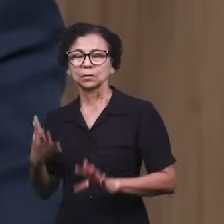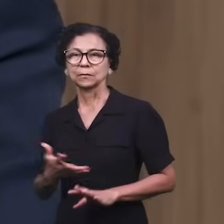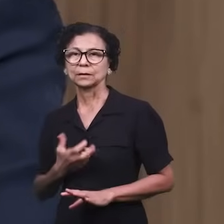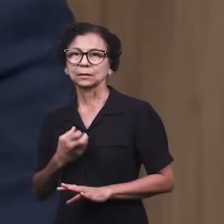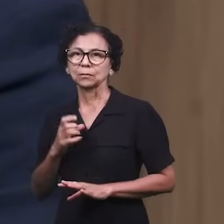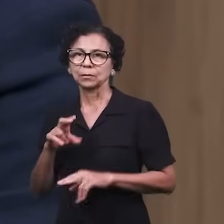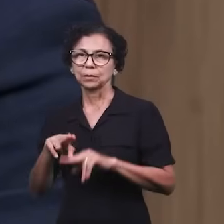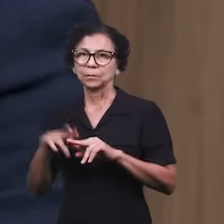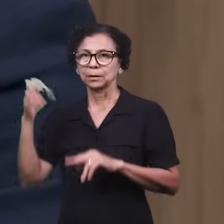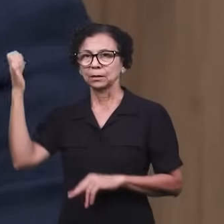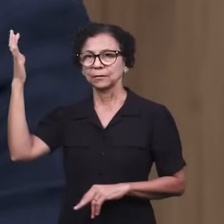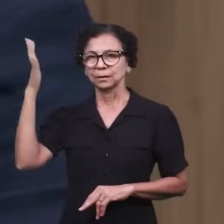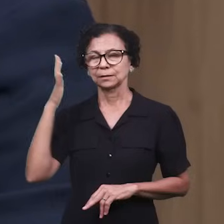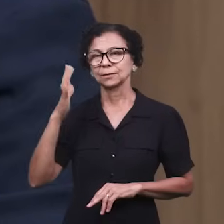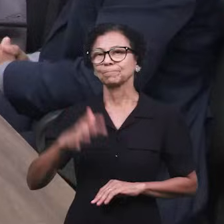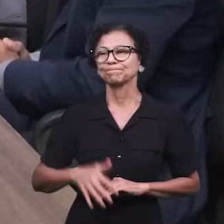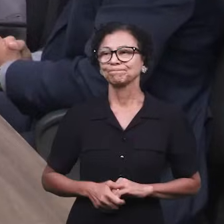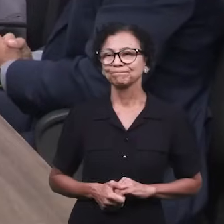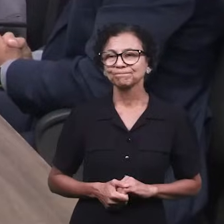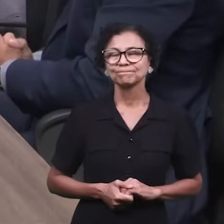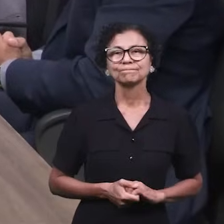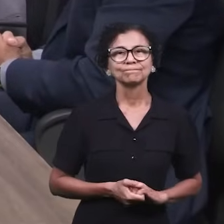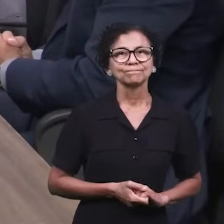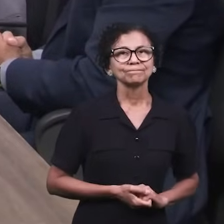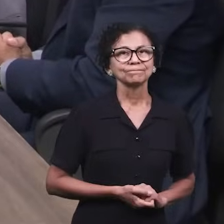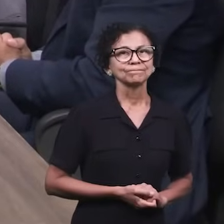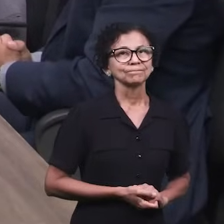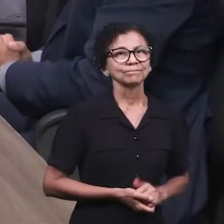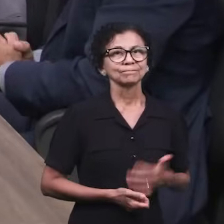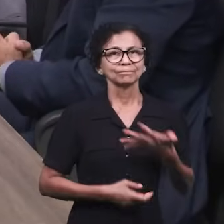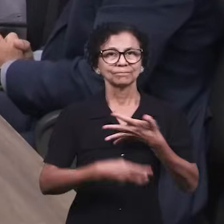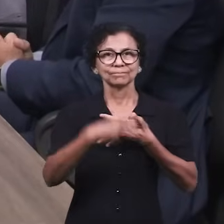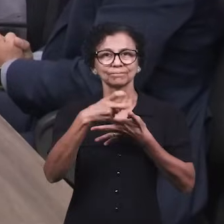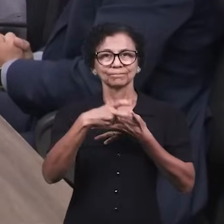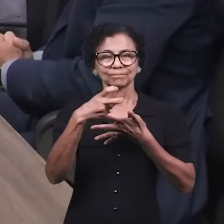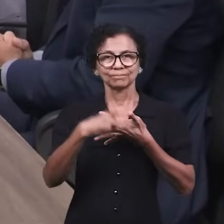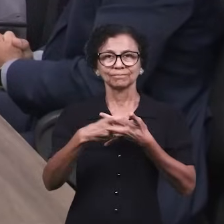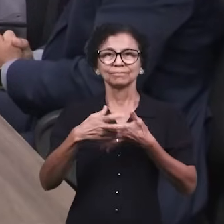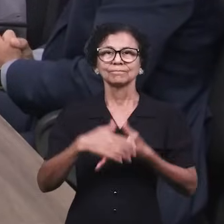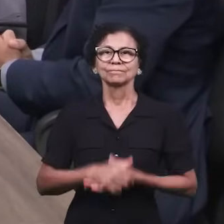o projeto de Deus na vida do homem. A 5ª medida ela vem para definir.